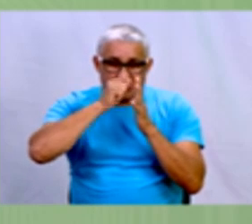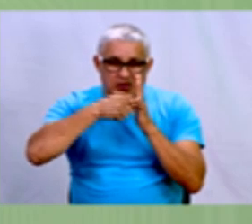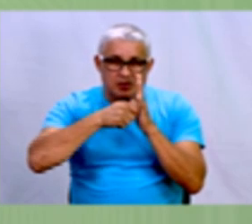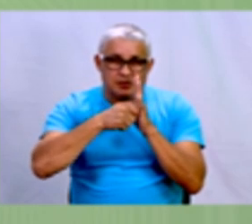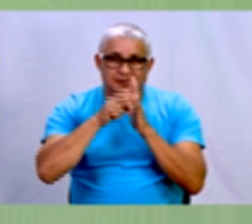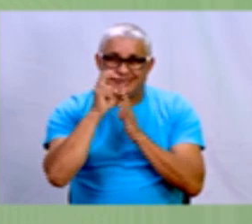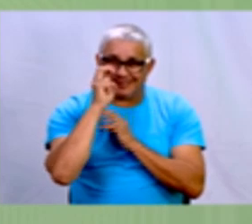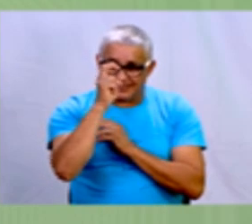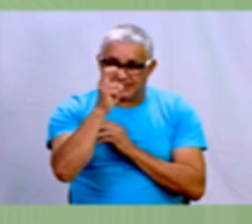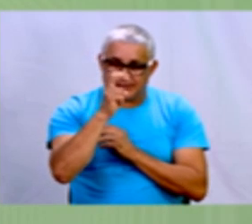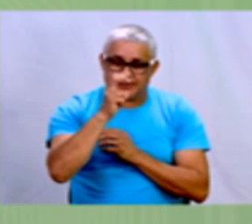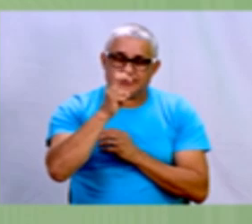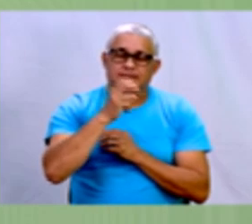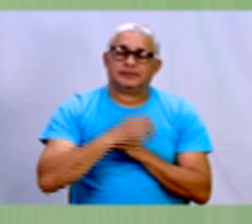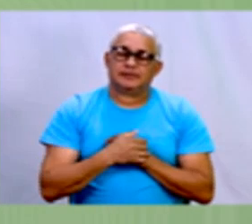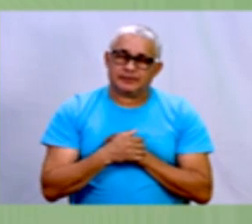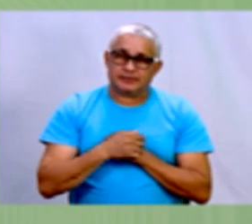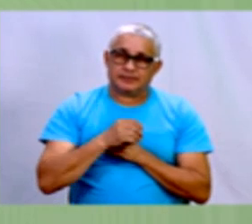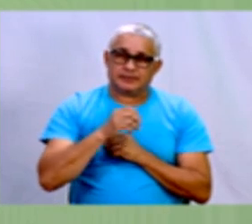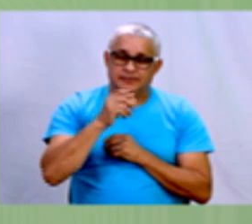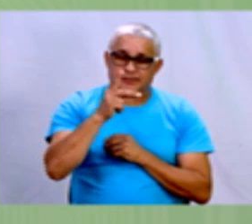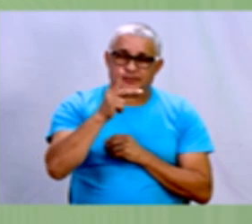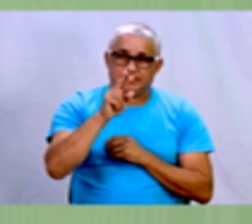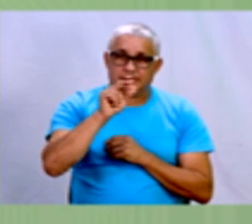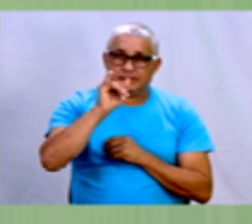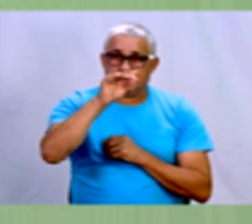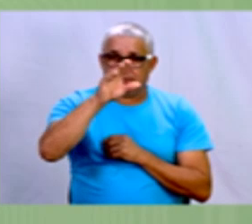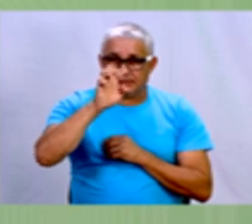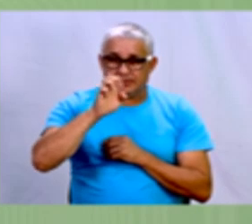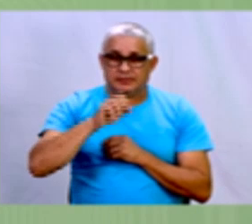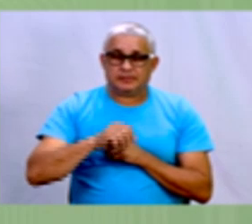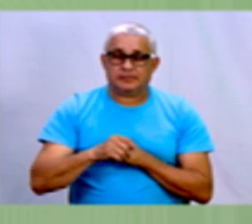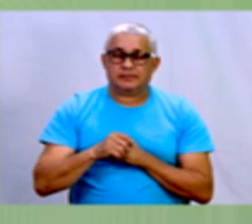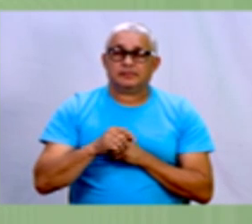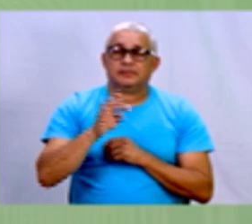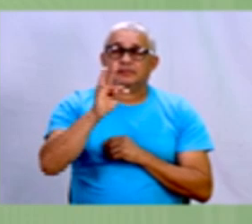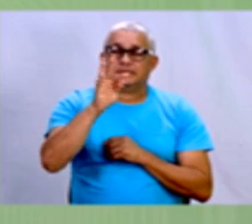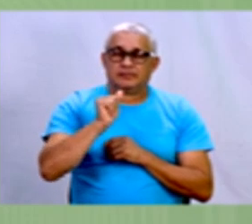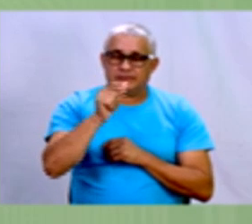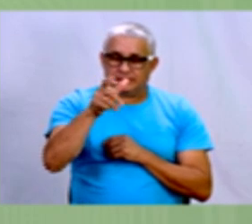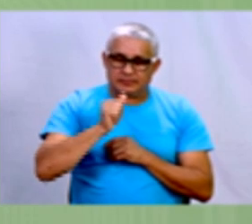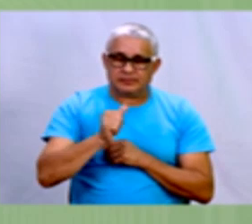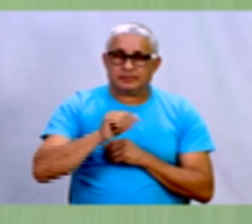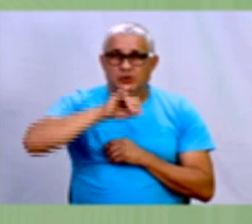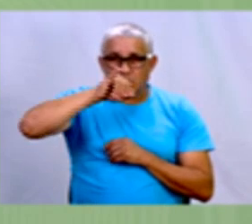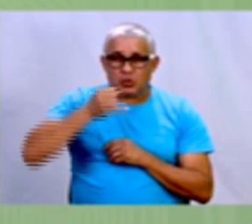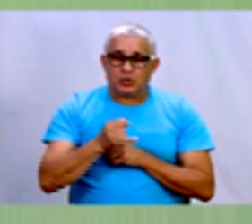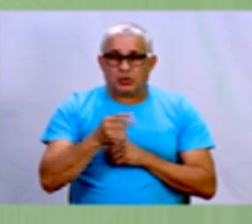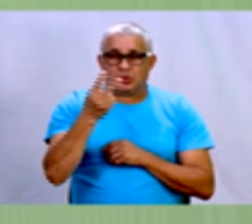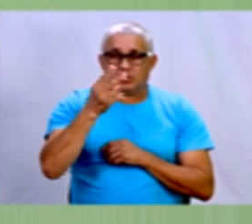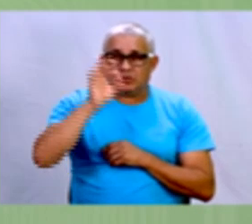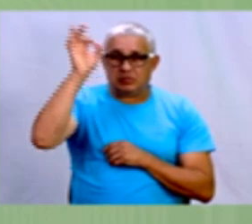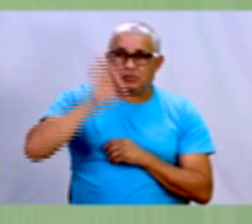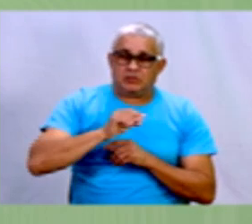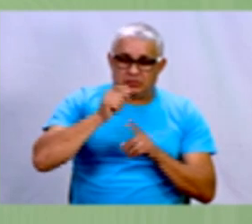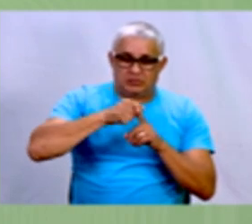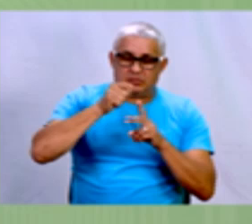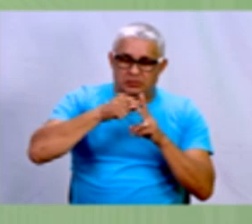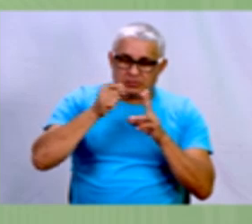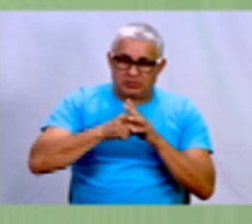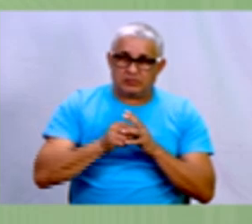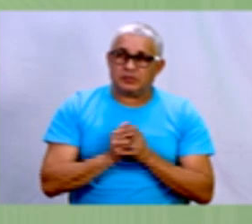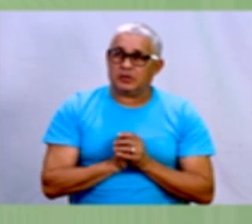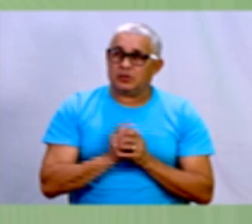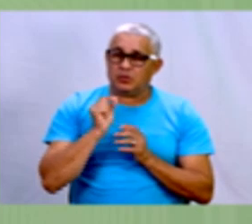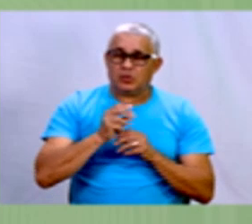aqui, pelo sistema Price, a uma taxa de juros de 2% ao mês. Com base nessas